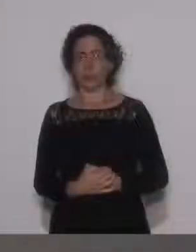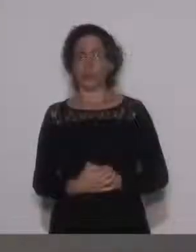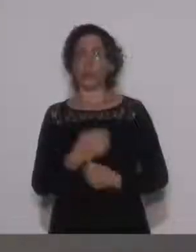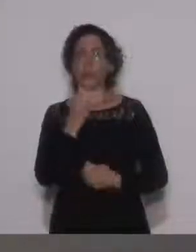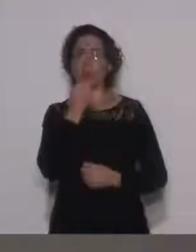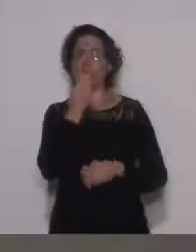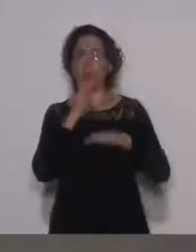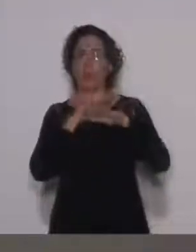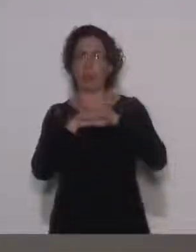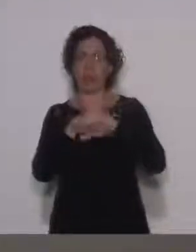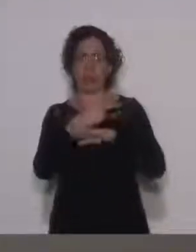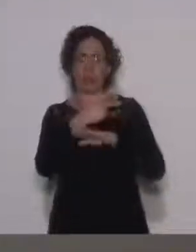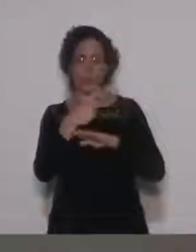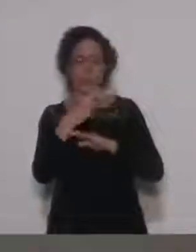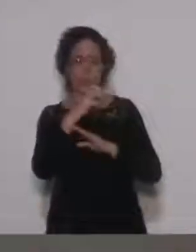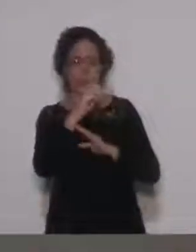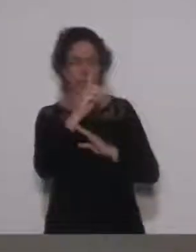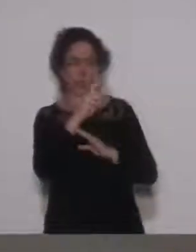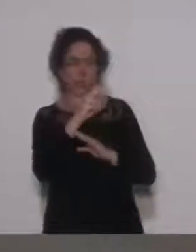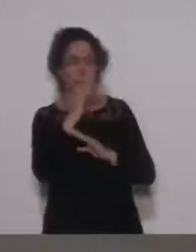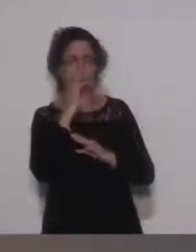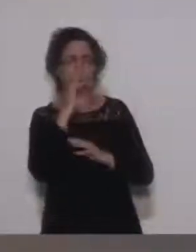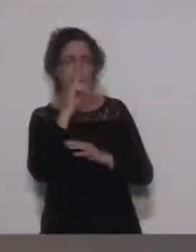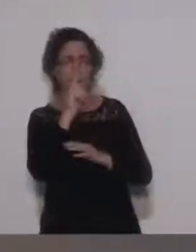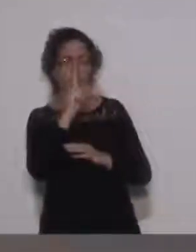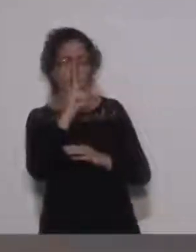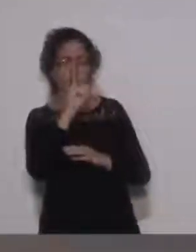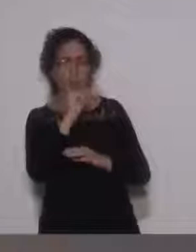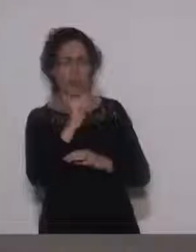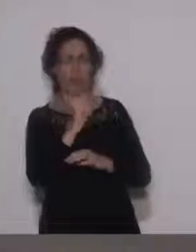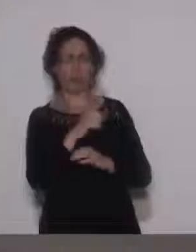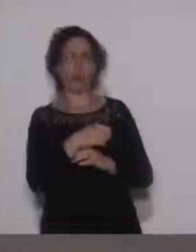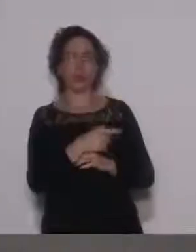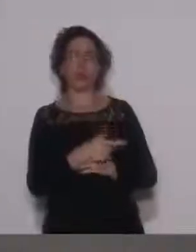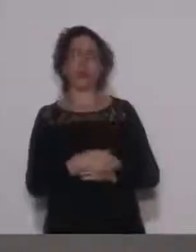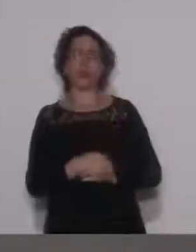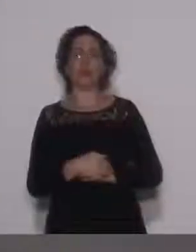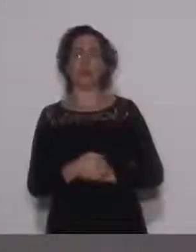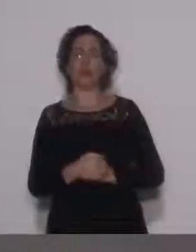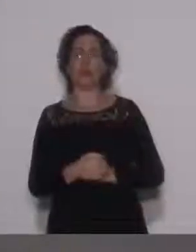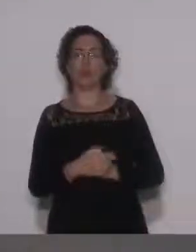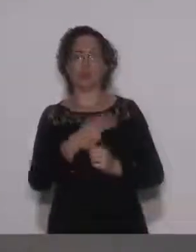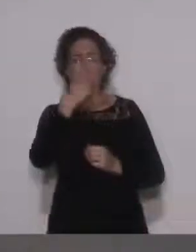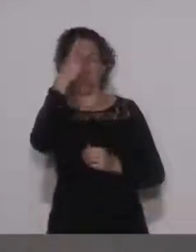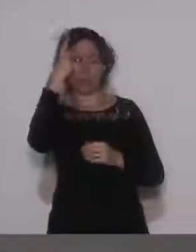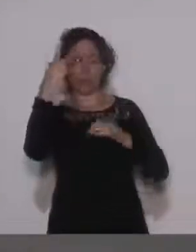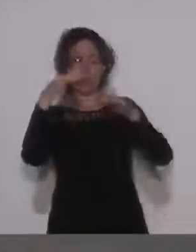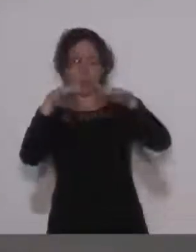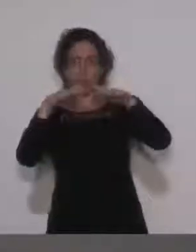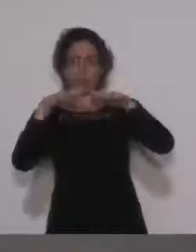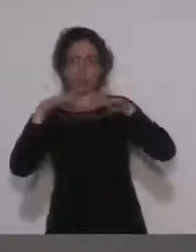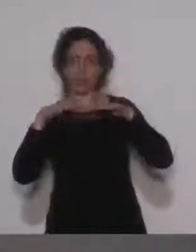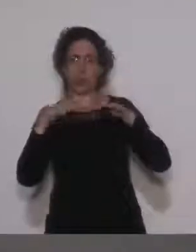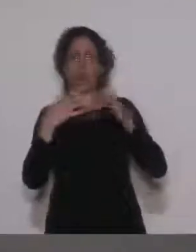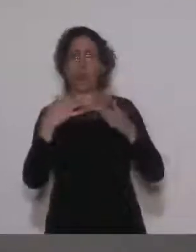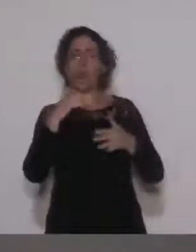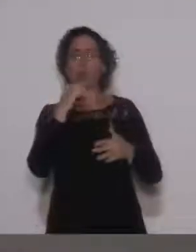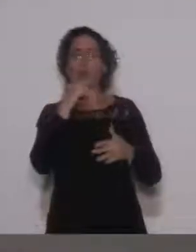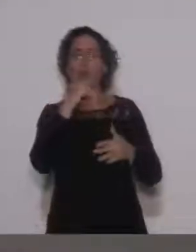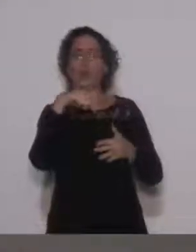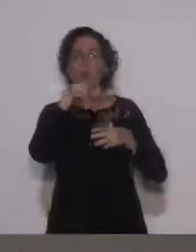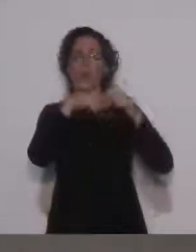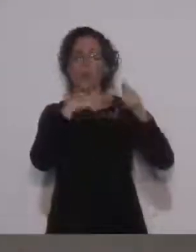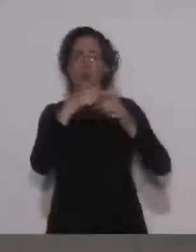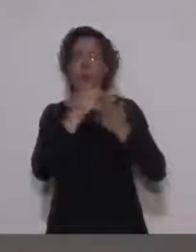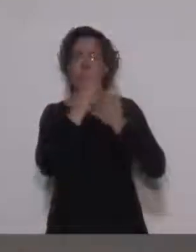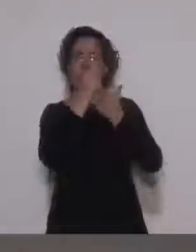Boa noite, presidente Edugelme, vereadora Flávia, vereador Florentino, nobres pares, público presente, os auxiliares, né? Quero começar